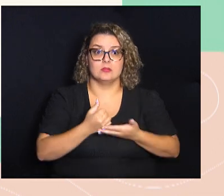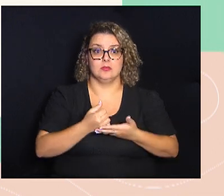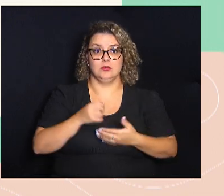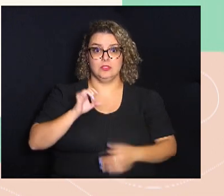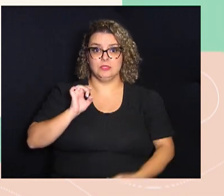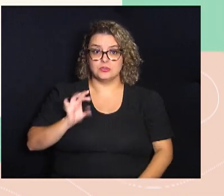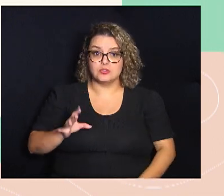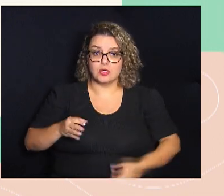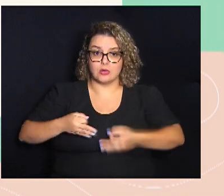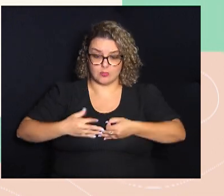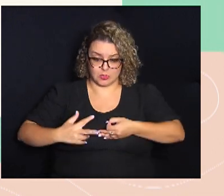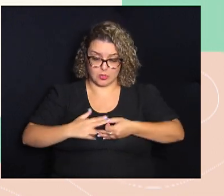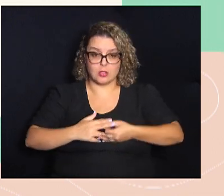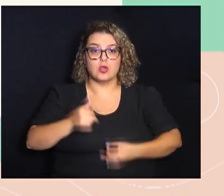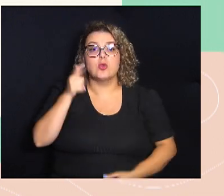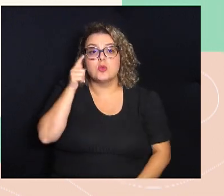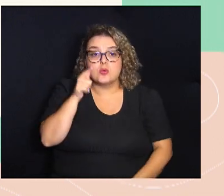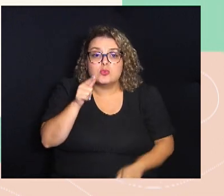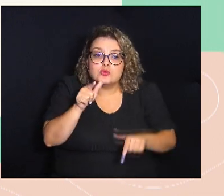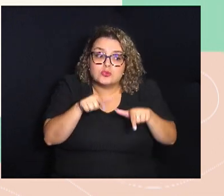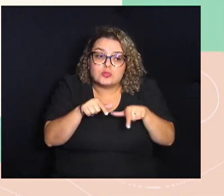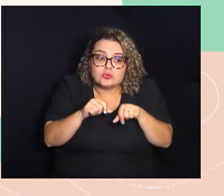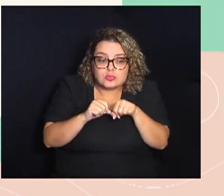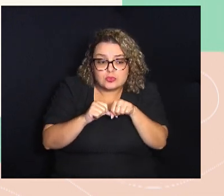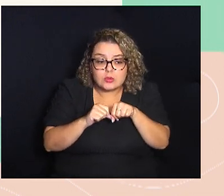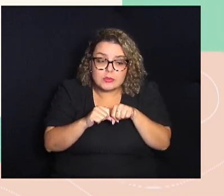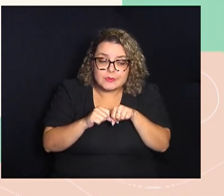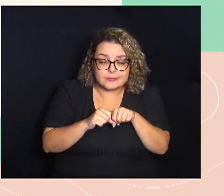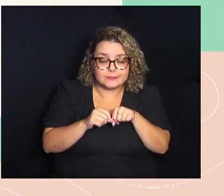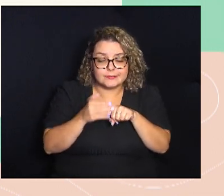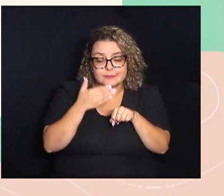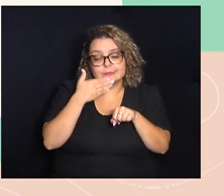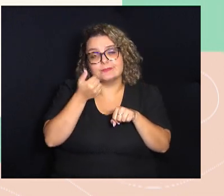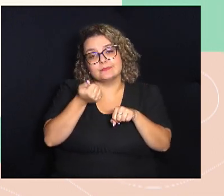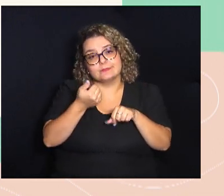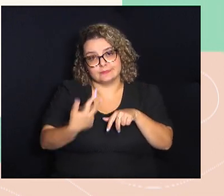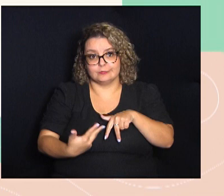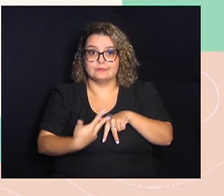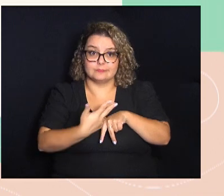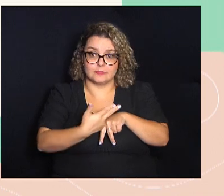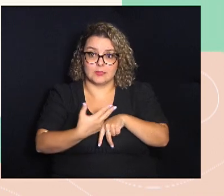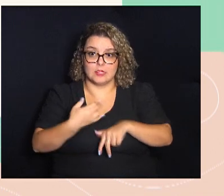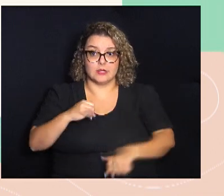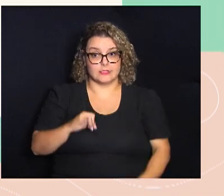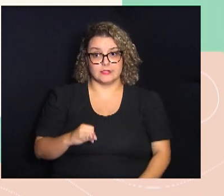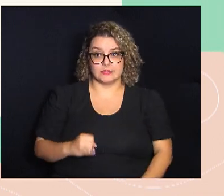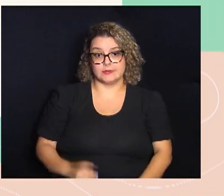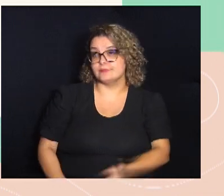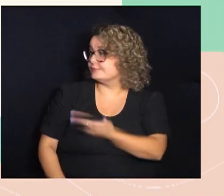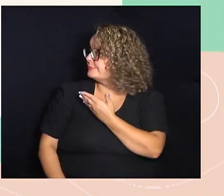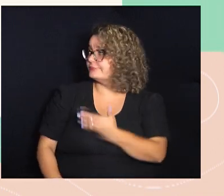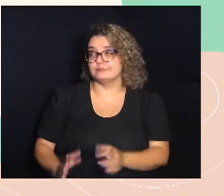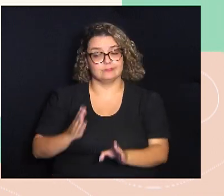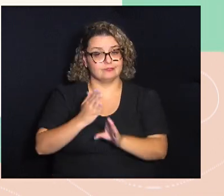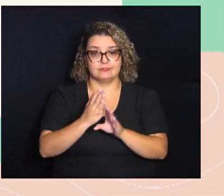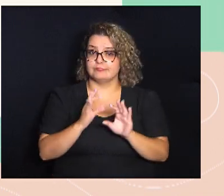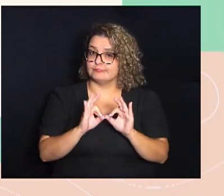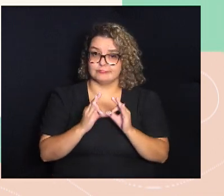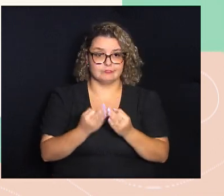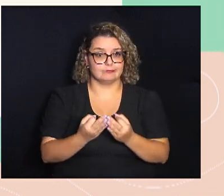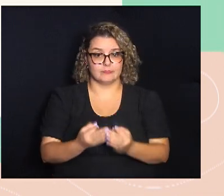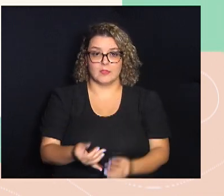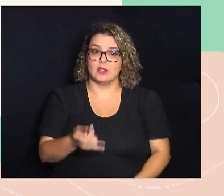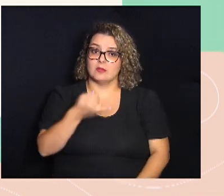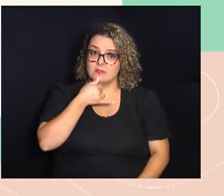castrar e conseguiu um cantinho para se recuperar da cirurgia. Se a docinho não achar uma família, infelizmente vai ter